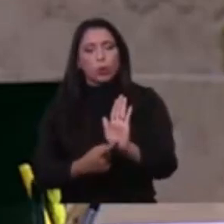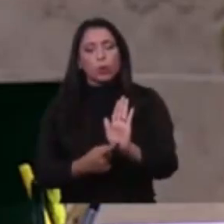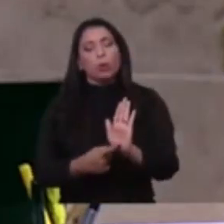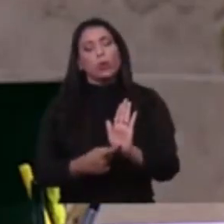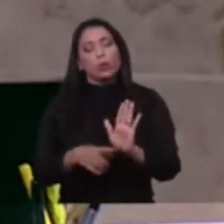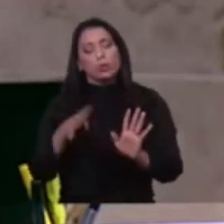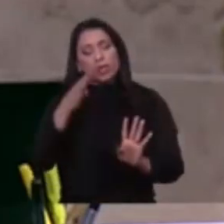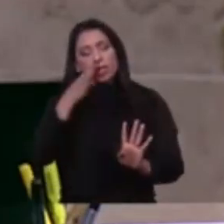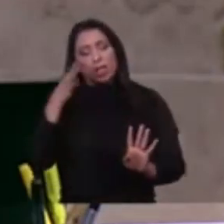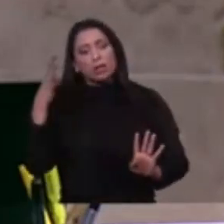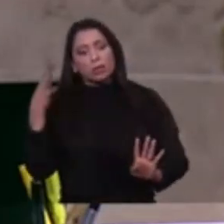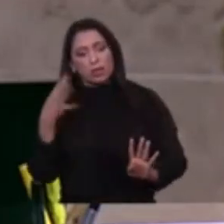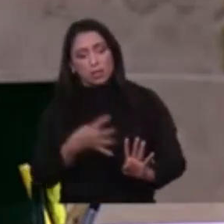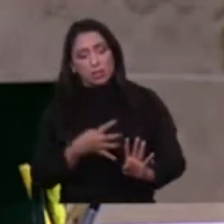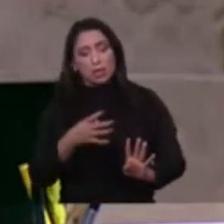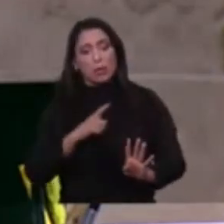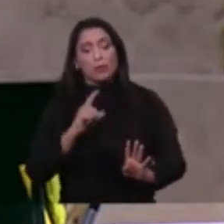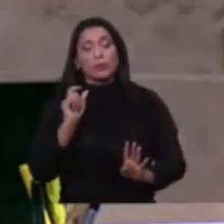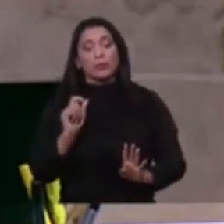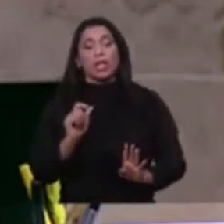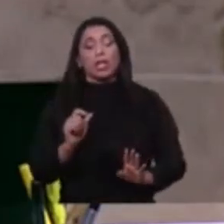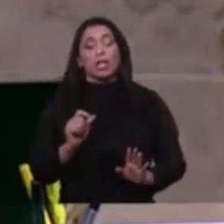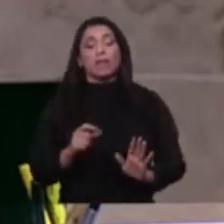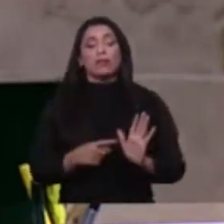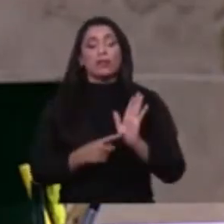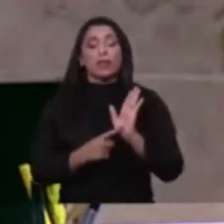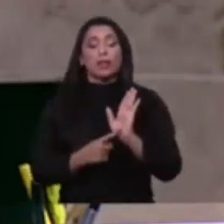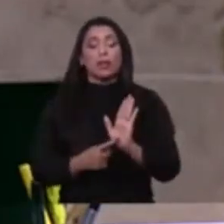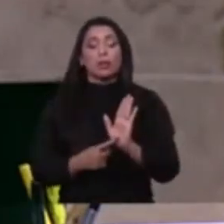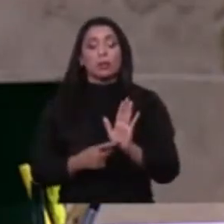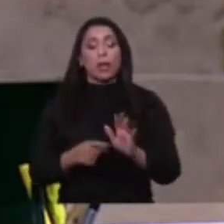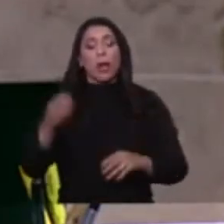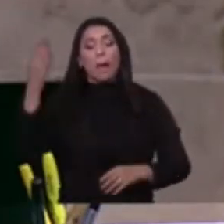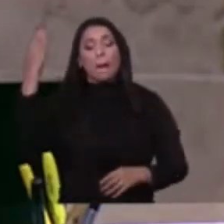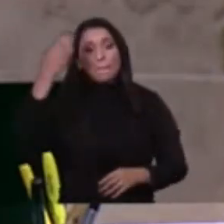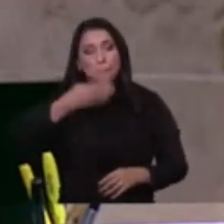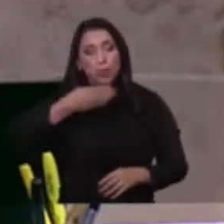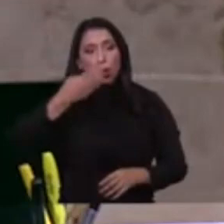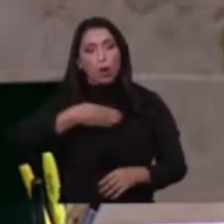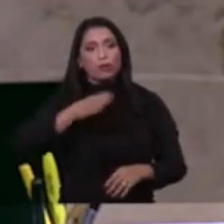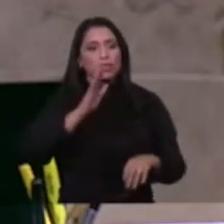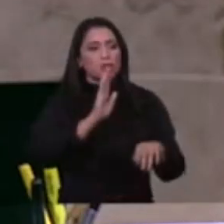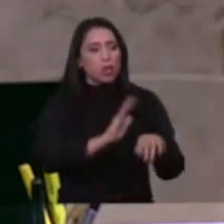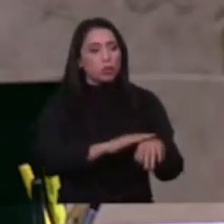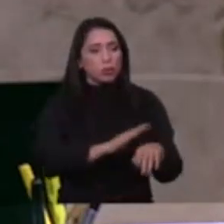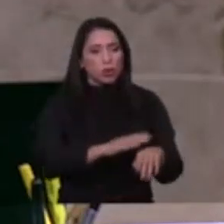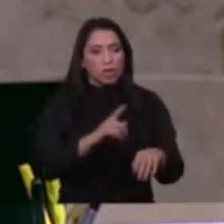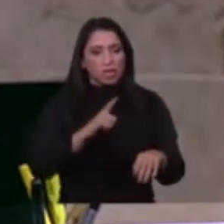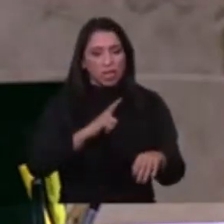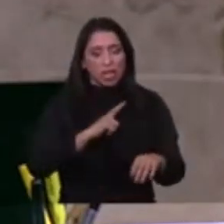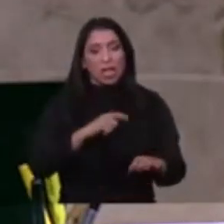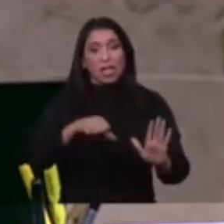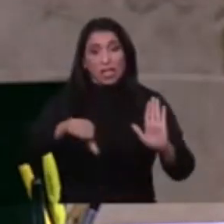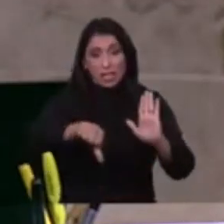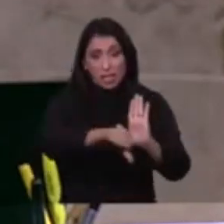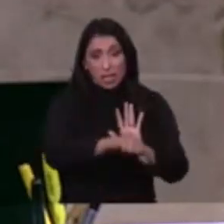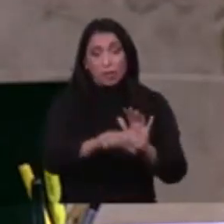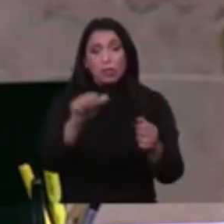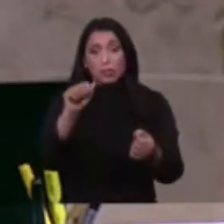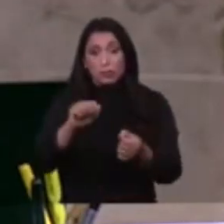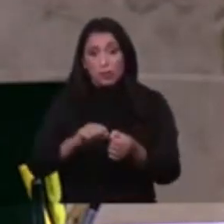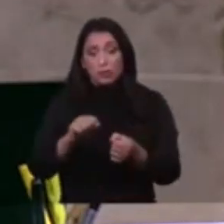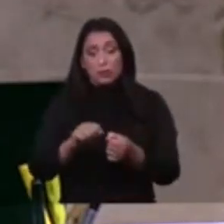finais e, desta forma, reiterar a existência de provas de autoria e materialidade delitiva que